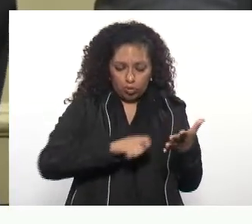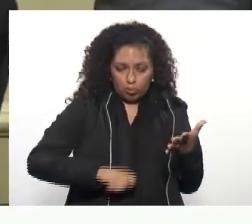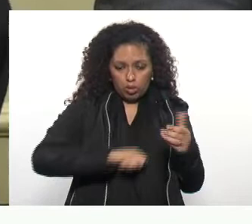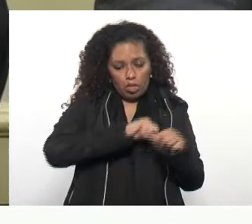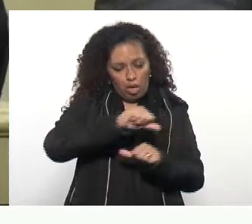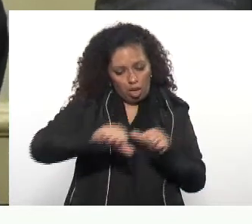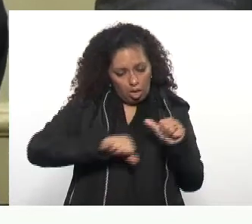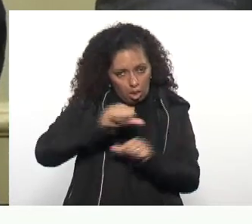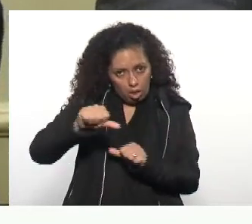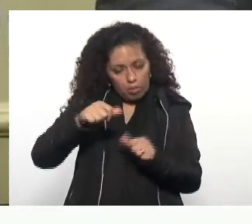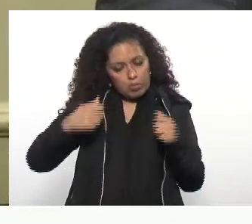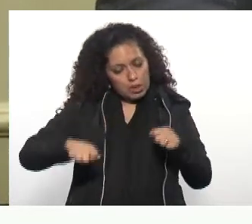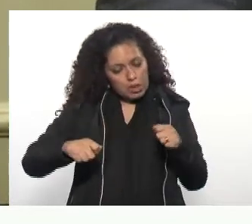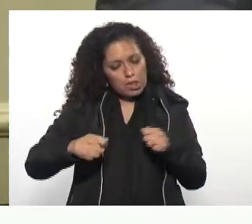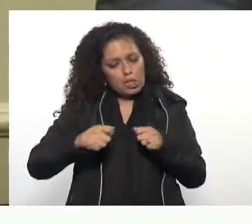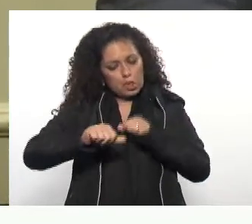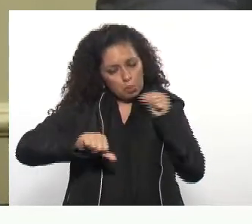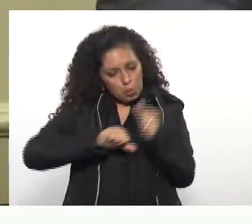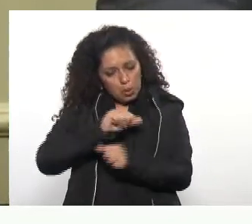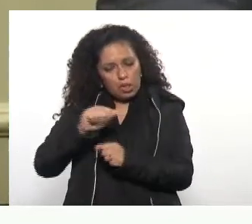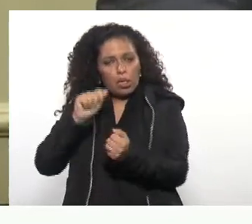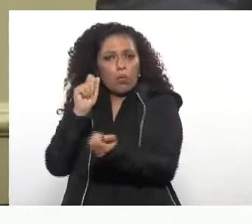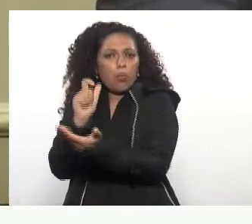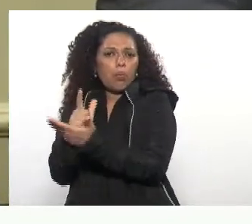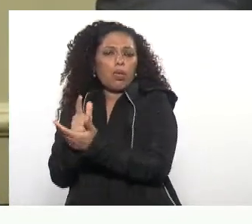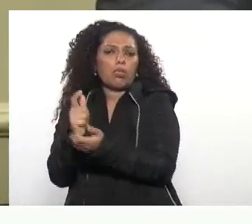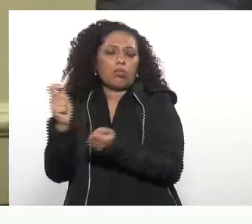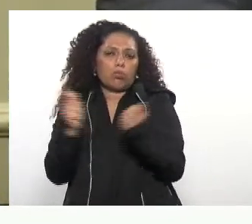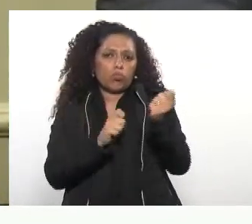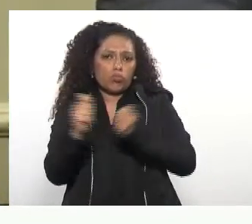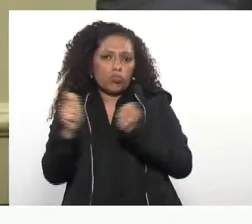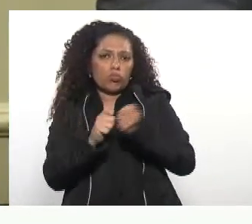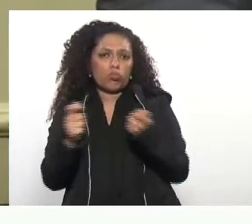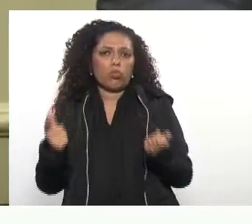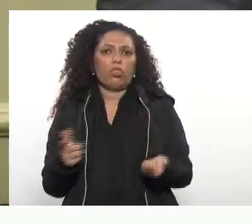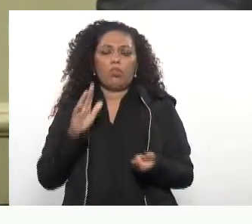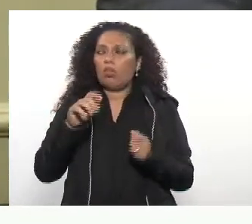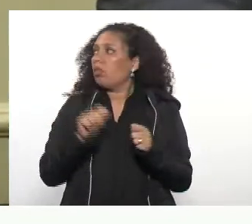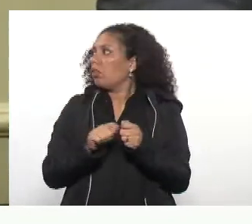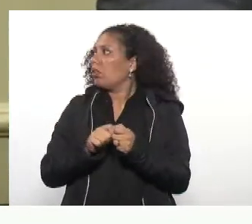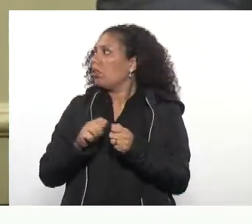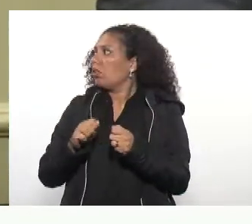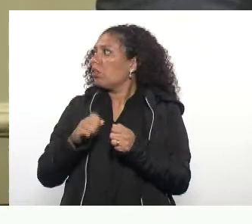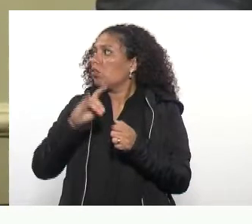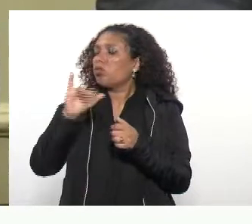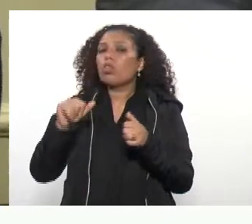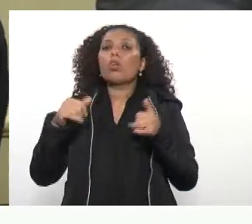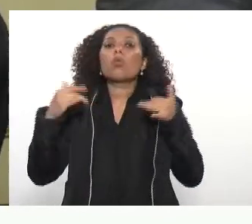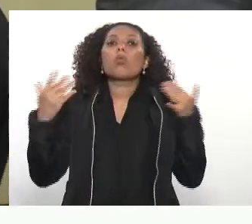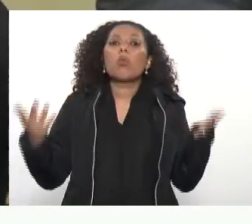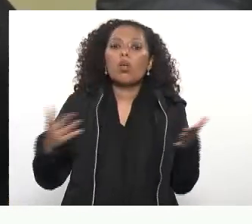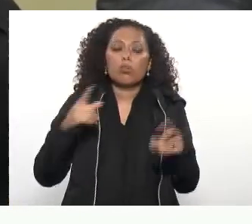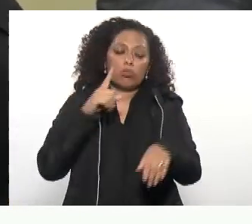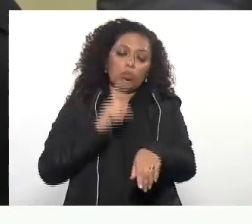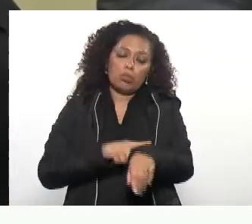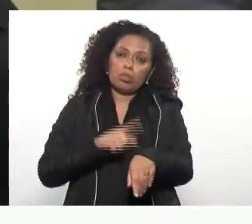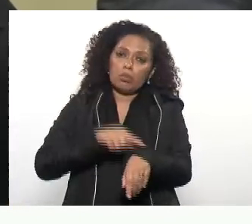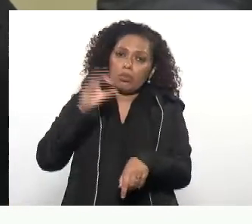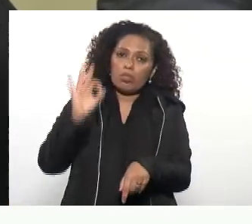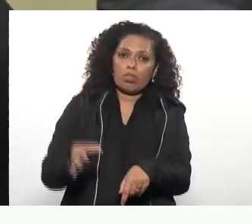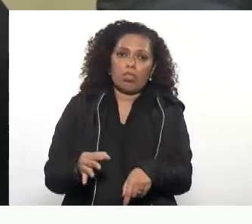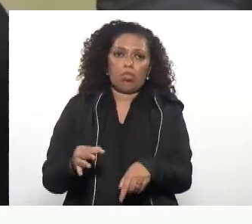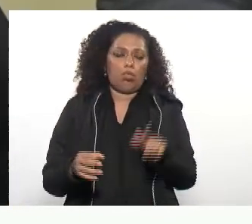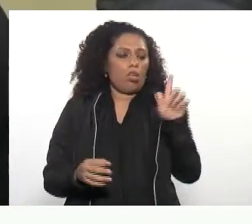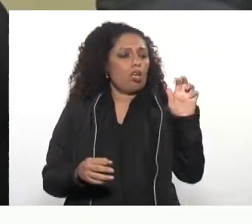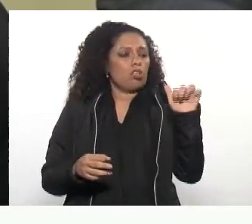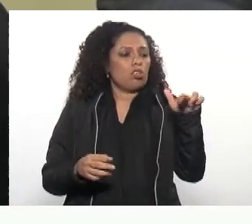faça esse reequilíbrio. E isso será feito no tempo e modo devido. A Genersa vai fazer isso com relação